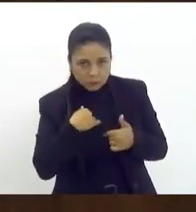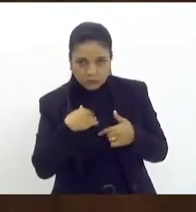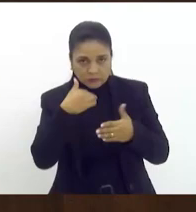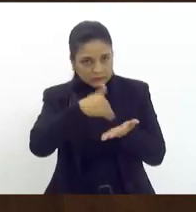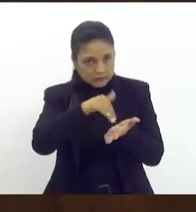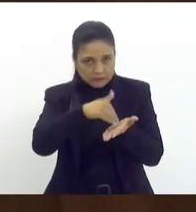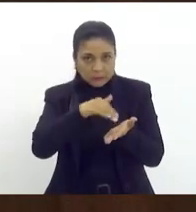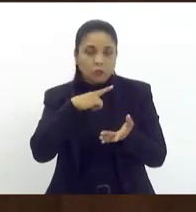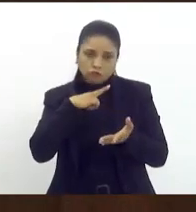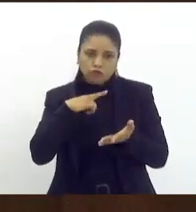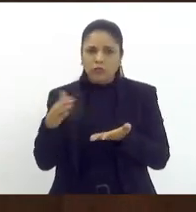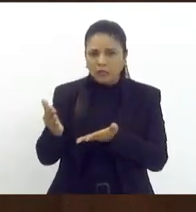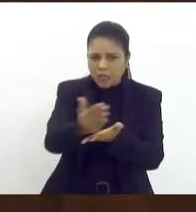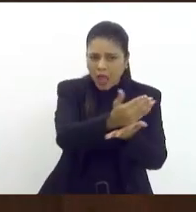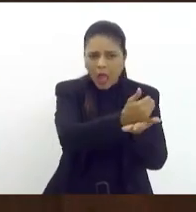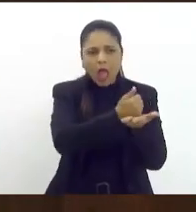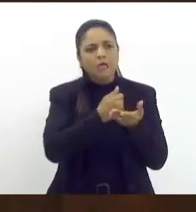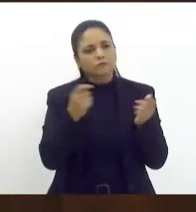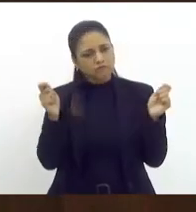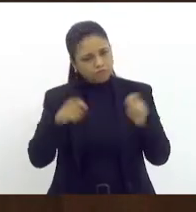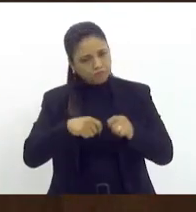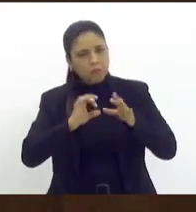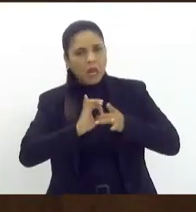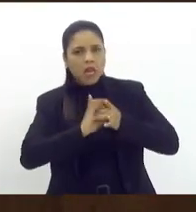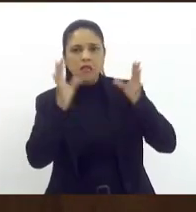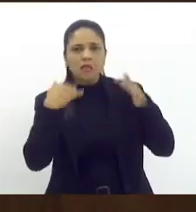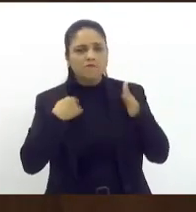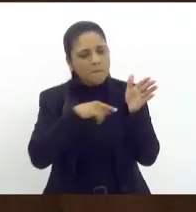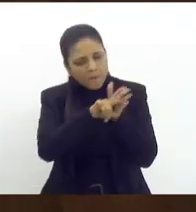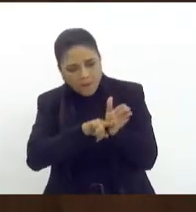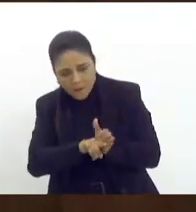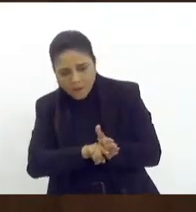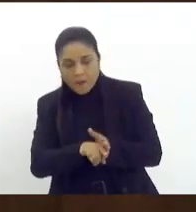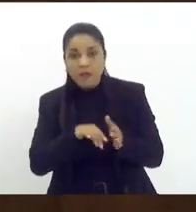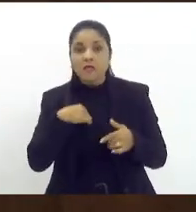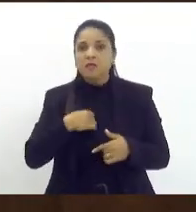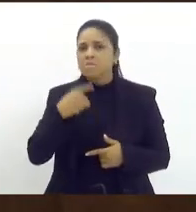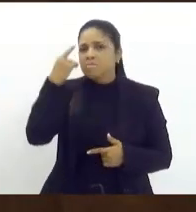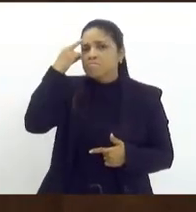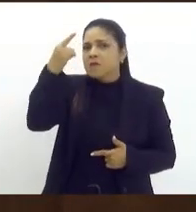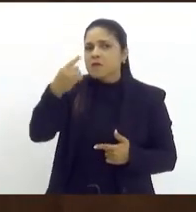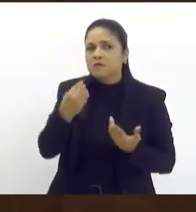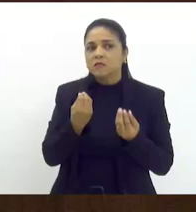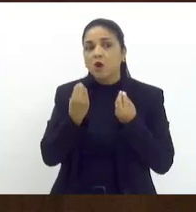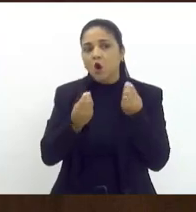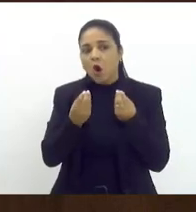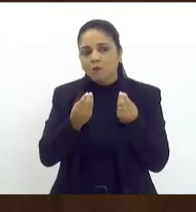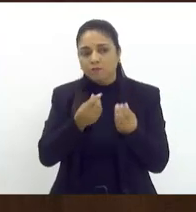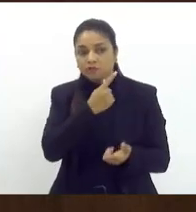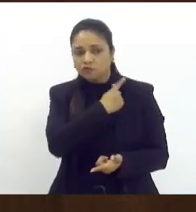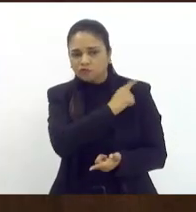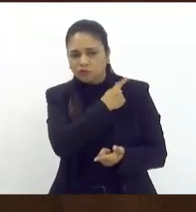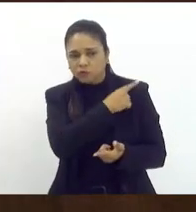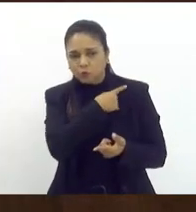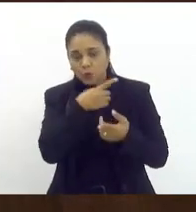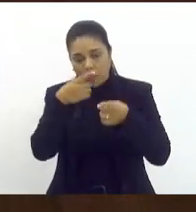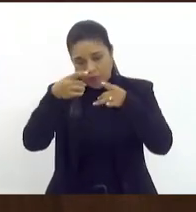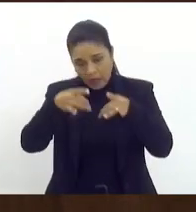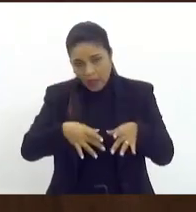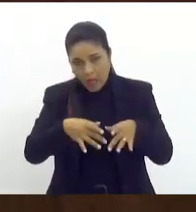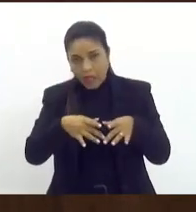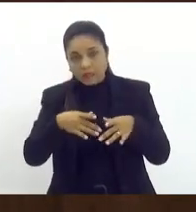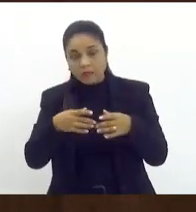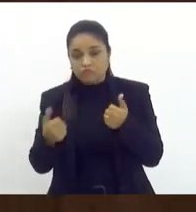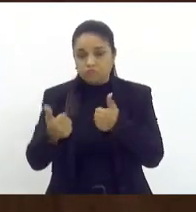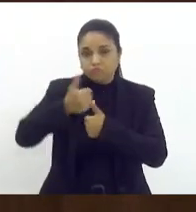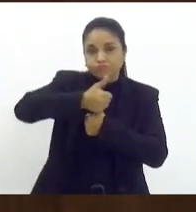todos à disposição imagina numa situação aonde o gestor sai e sucede ele alguém